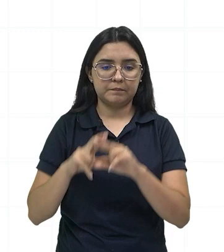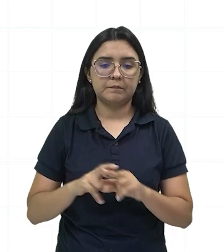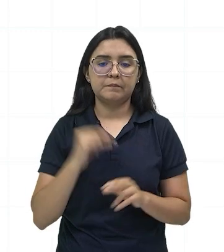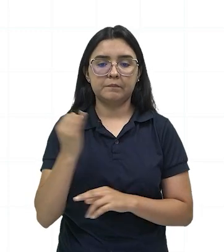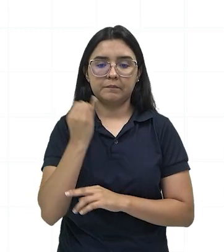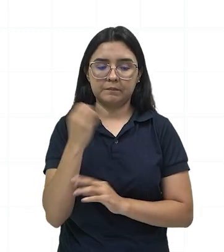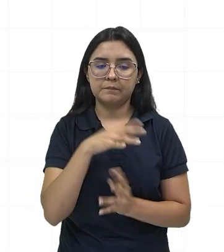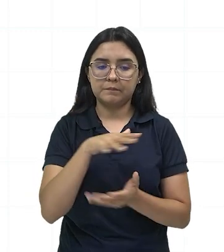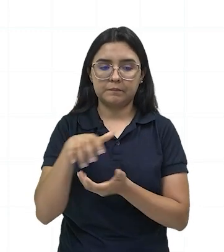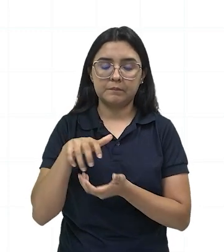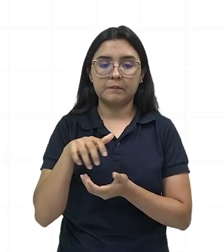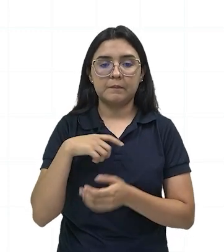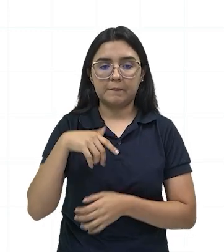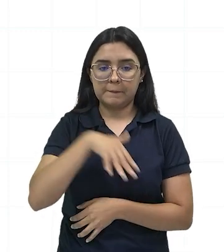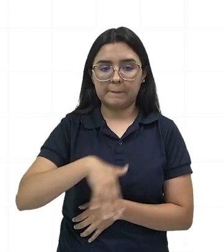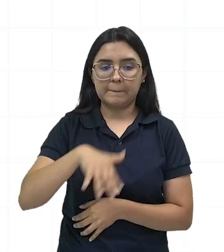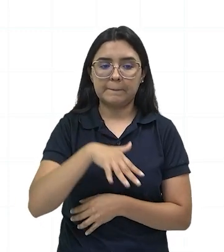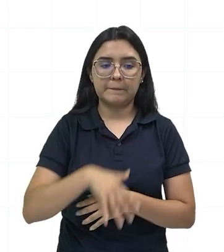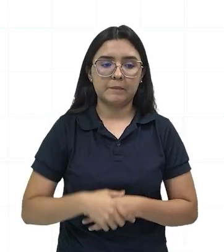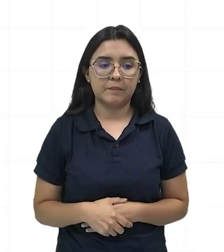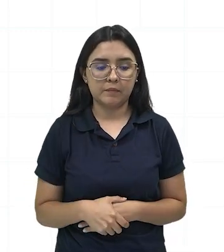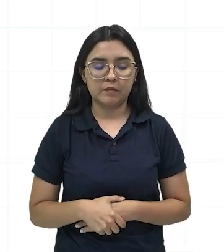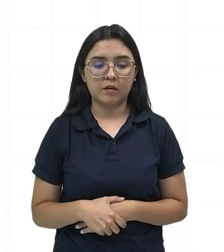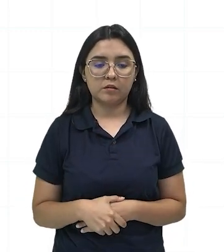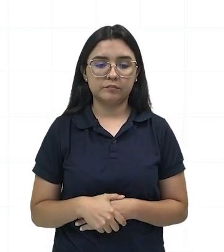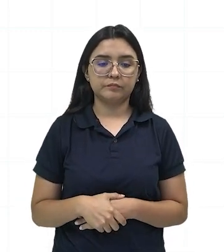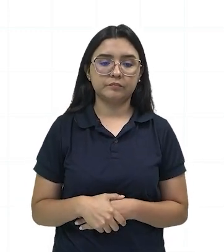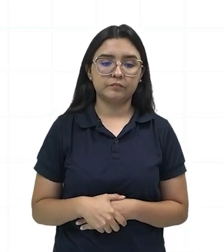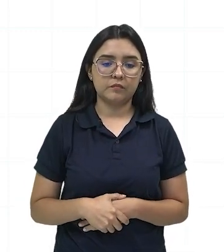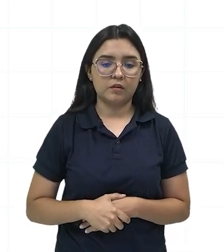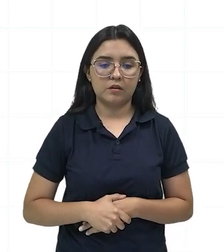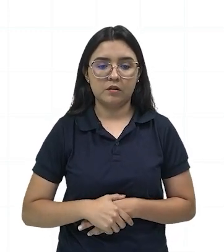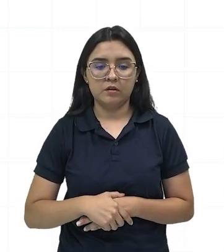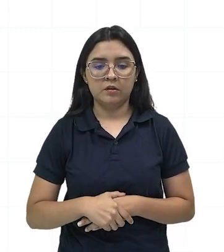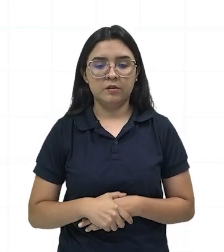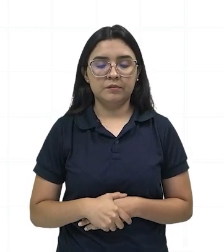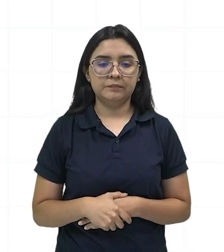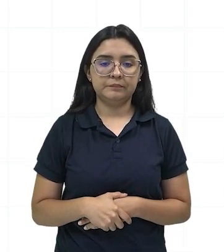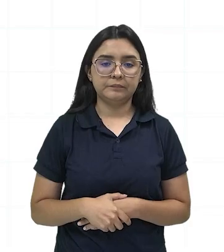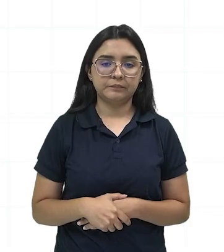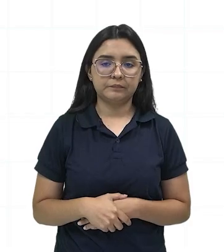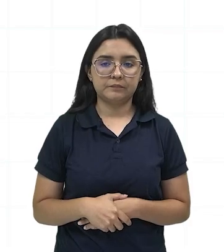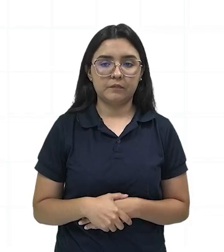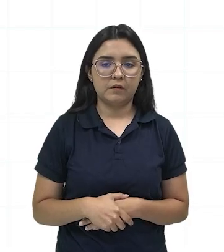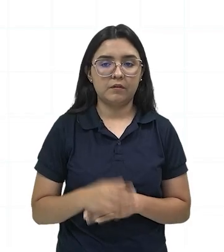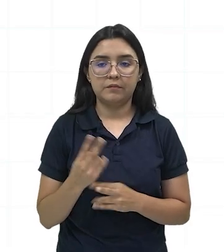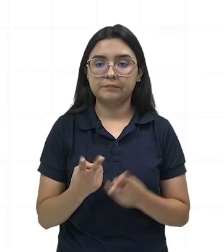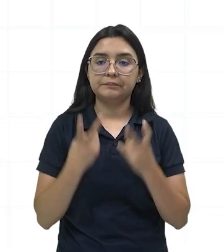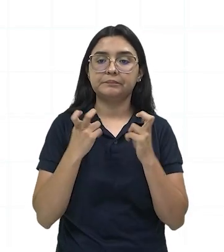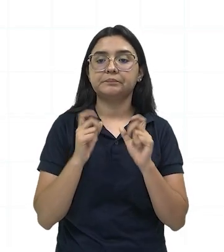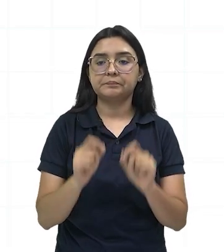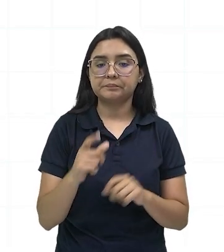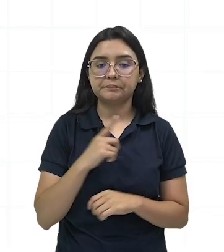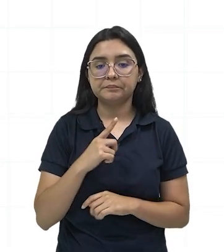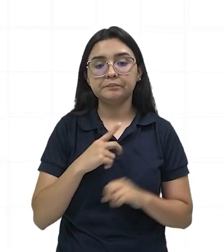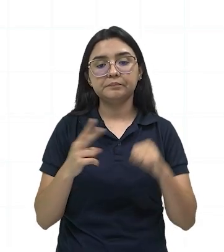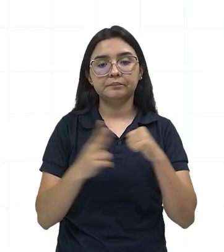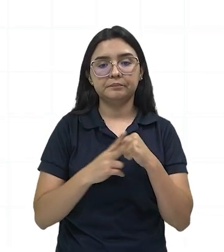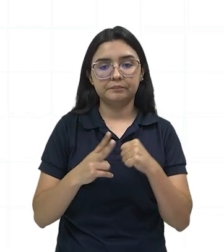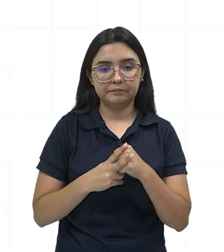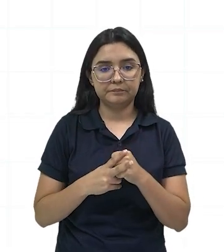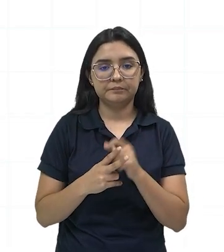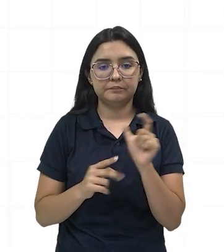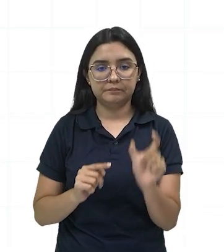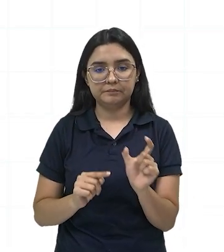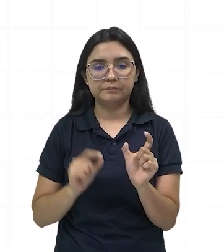Neste exemplo, reciclar é usado como substantivo, sendo o sujeito da frase. Percebam como nós temos aí o nosso verbo no infinitivo,